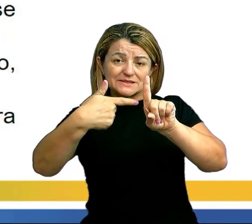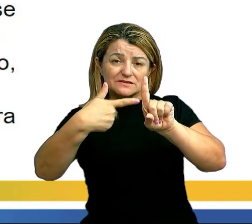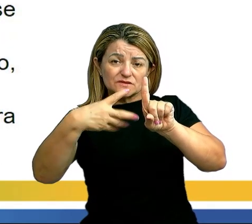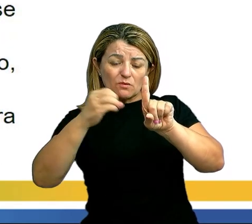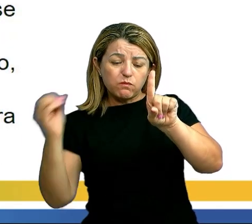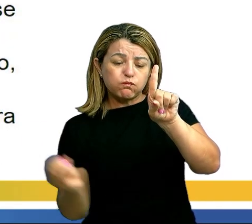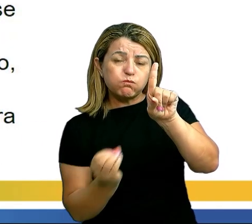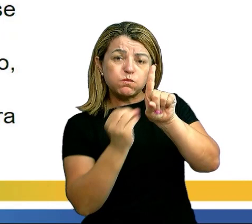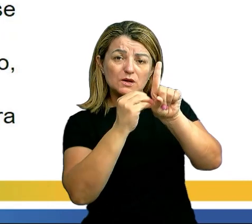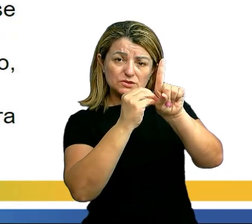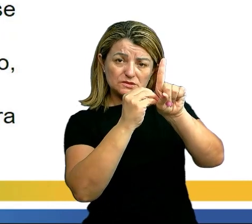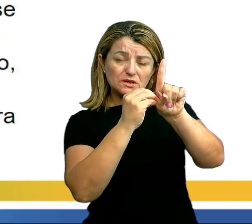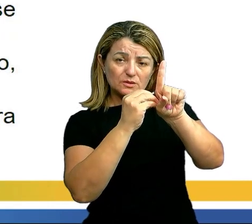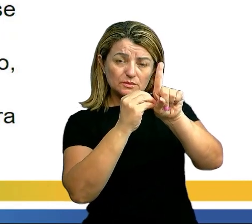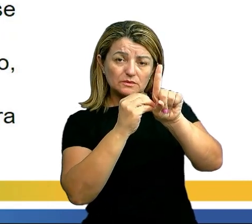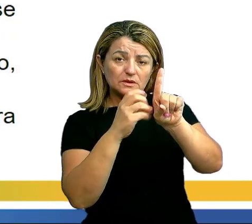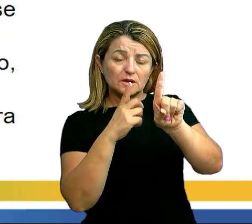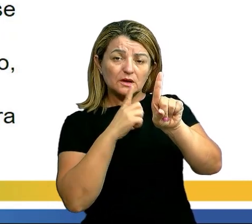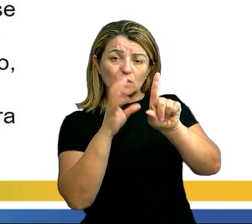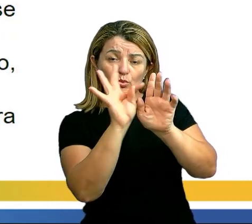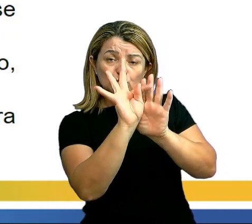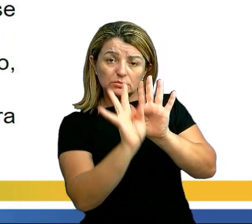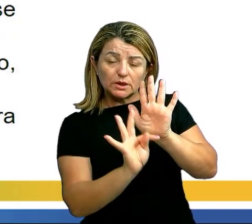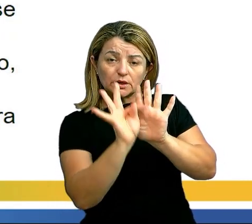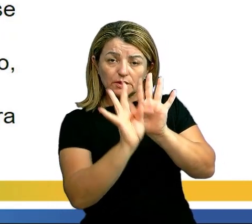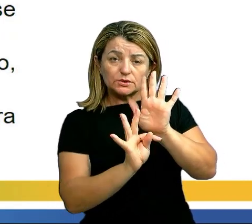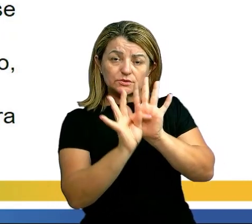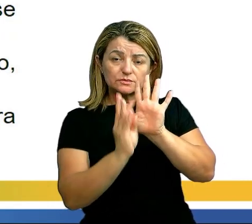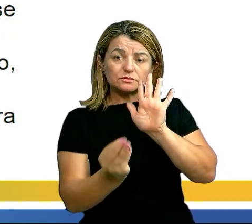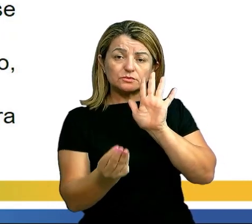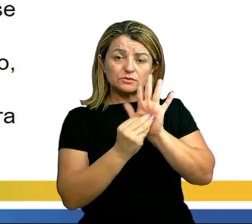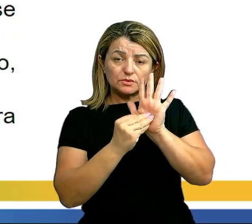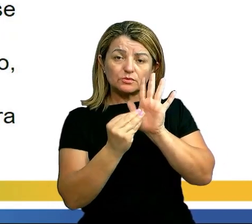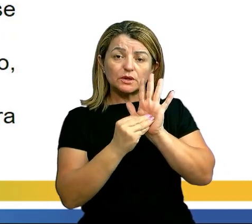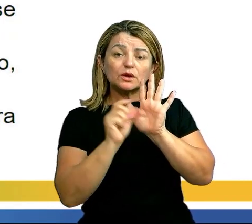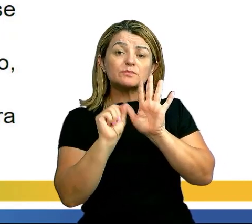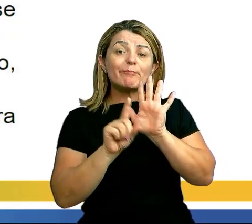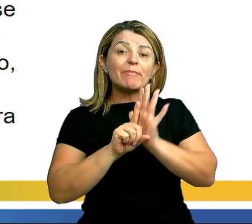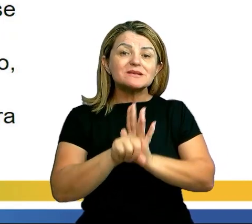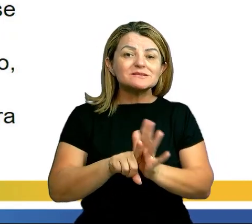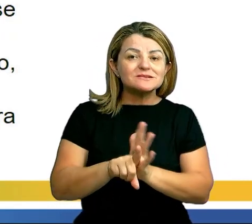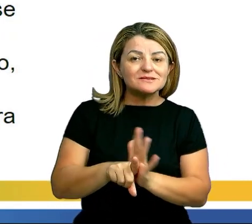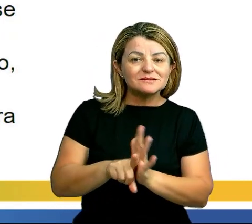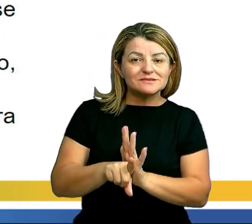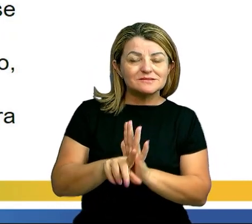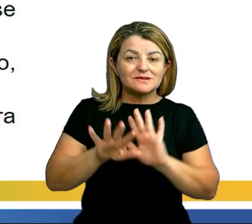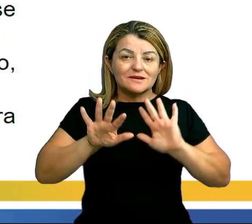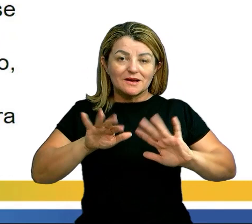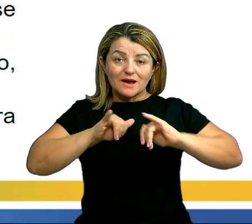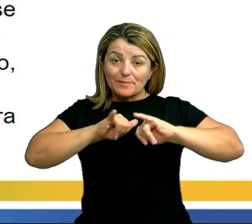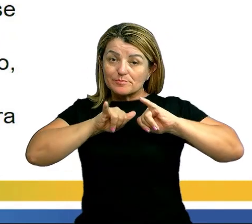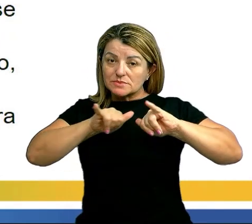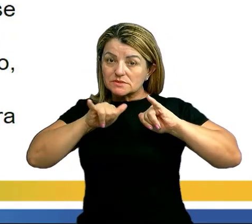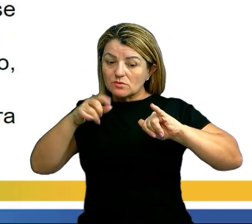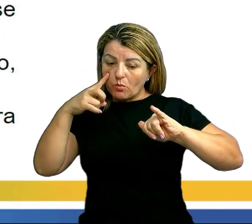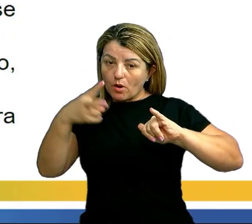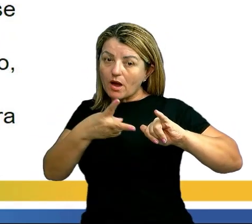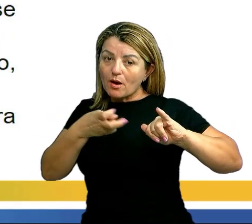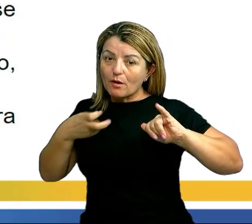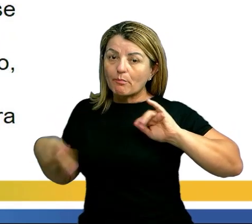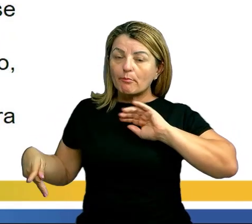faz necessário que o texto ele se trata de cunho científico. Então a gente observa que a notícia ela veio de um